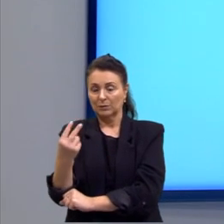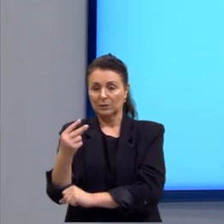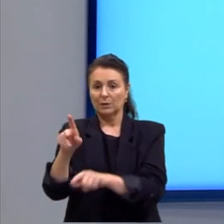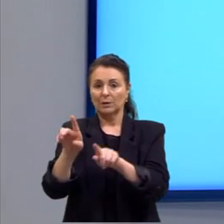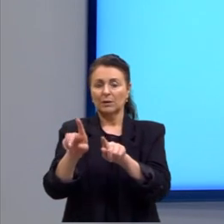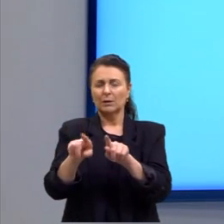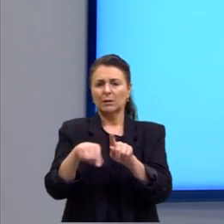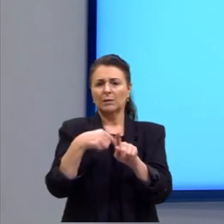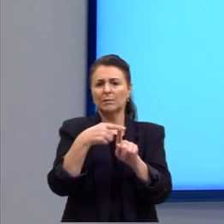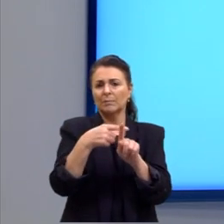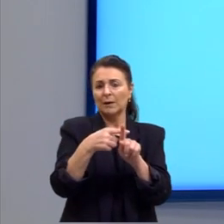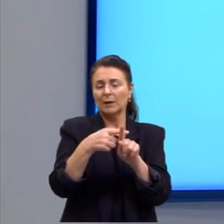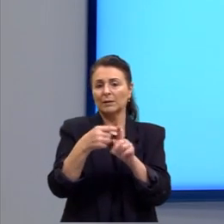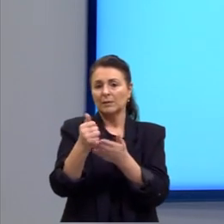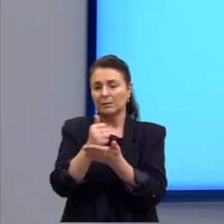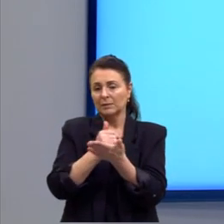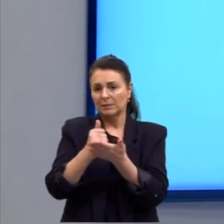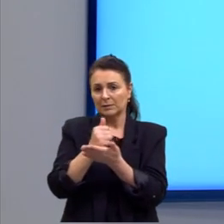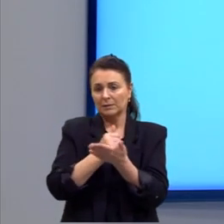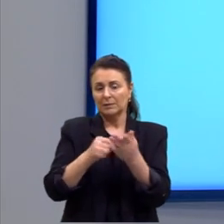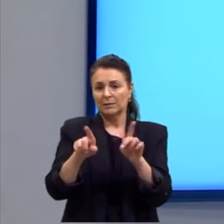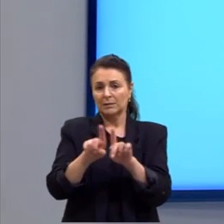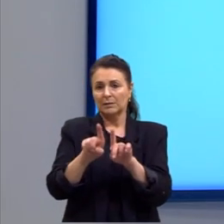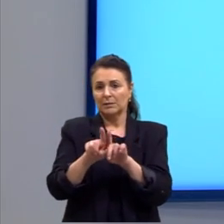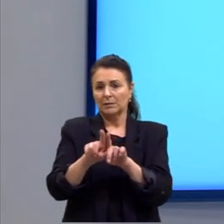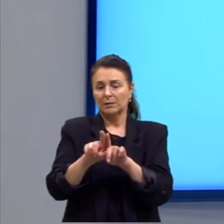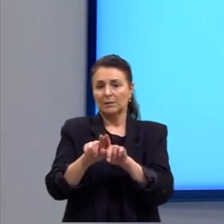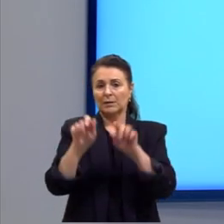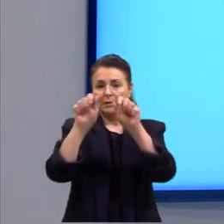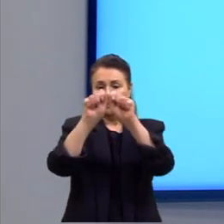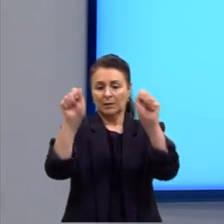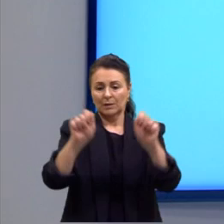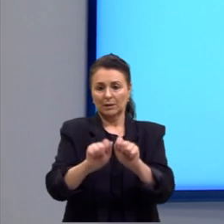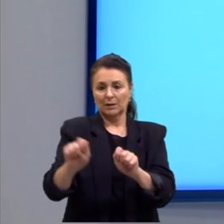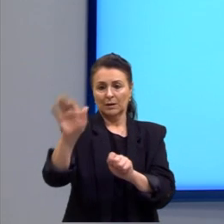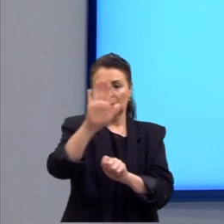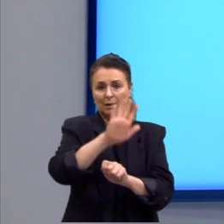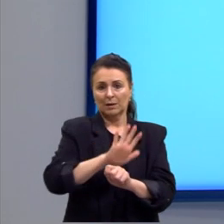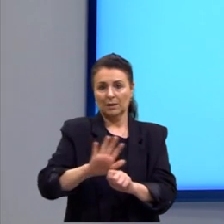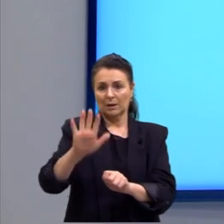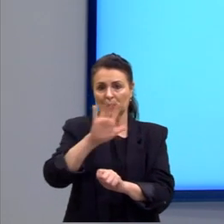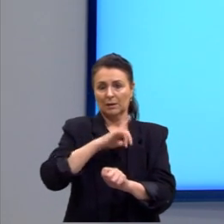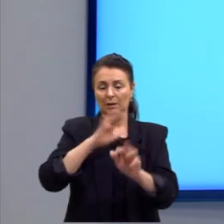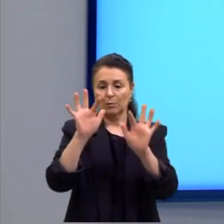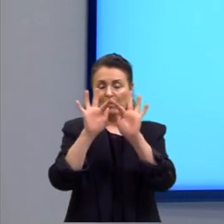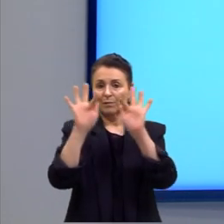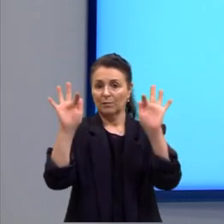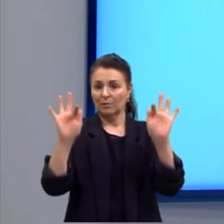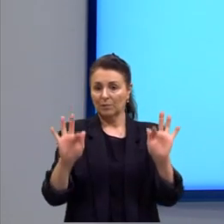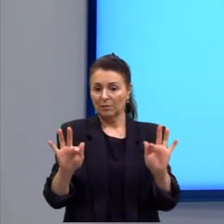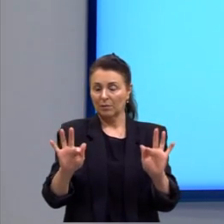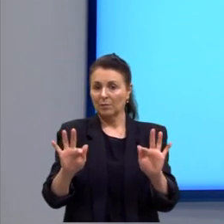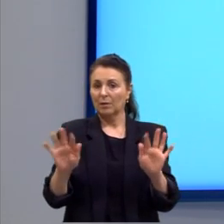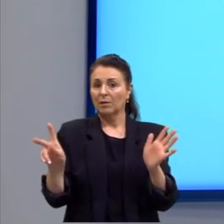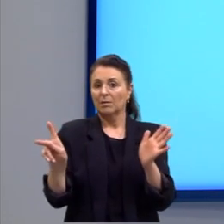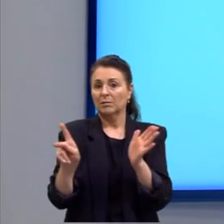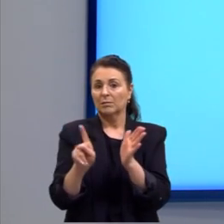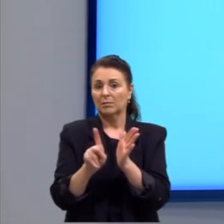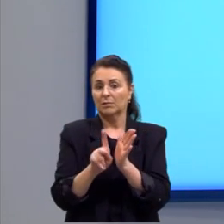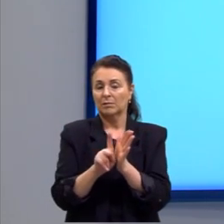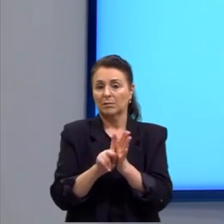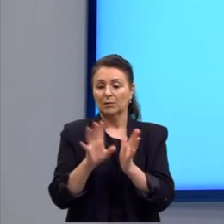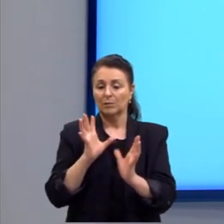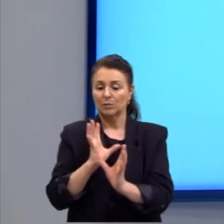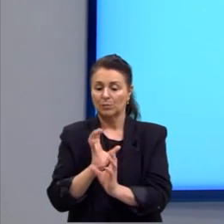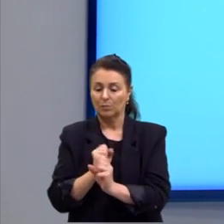e mais as bases a área do trapézio recebe então uma fórmula específica nos somamos